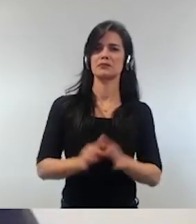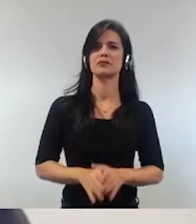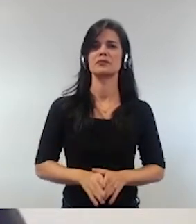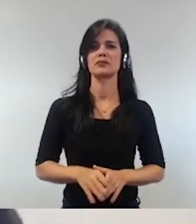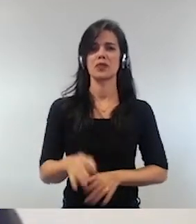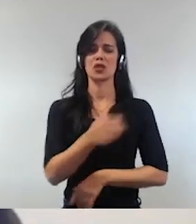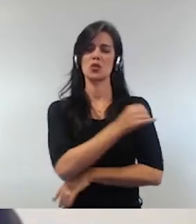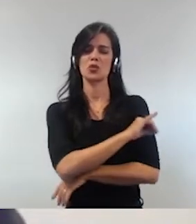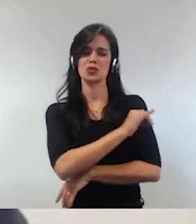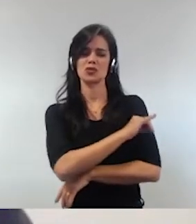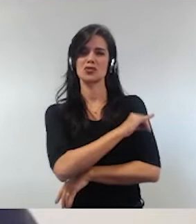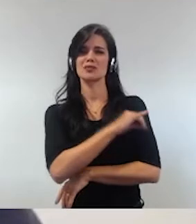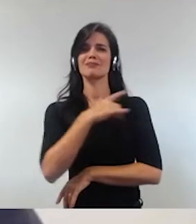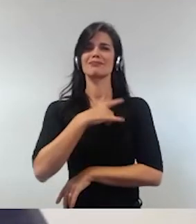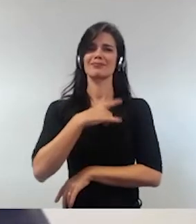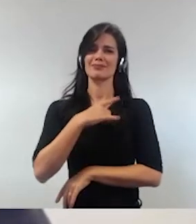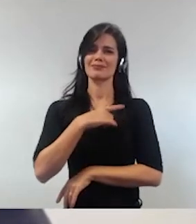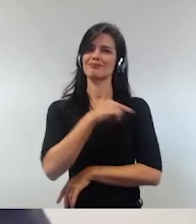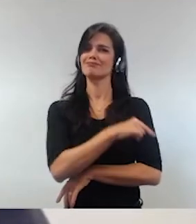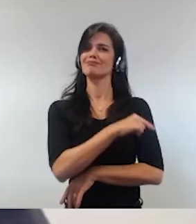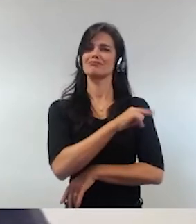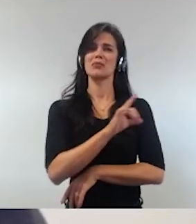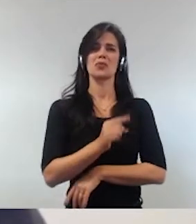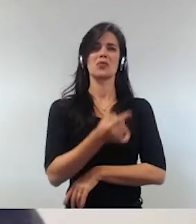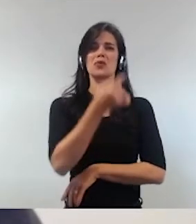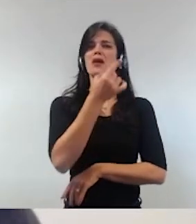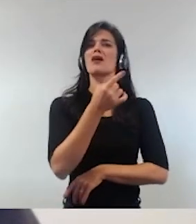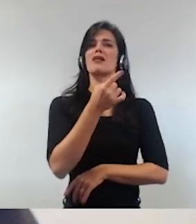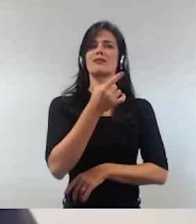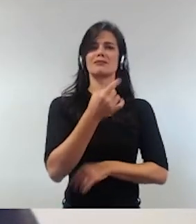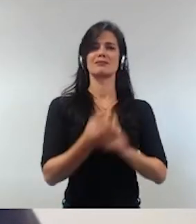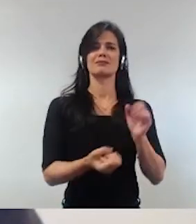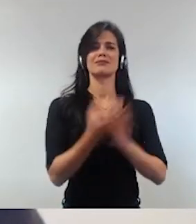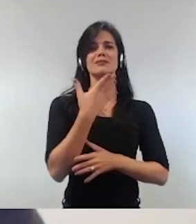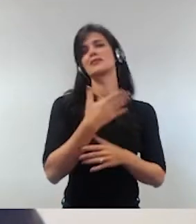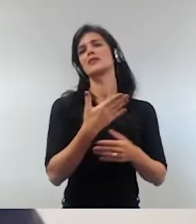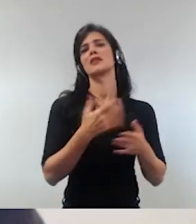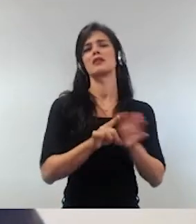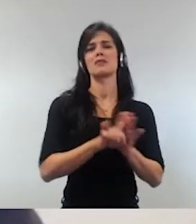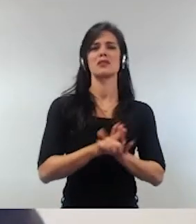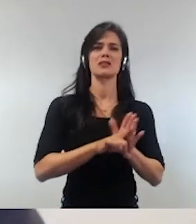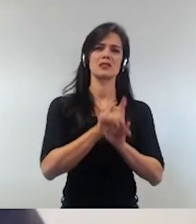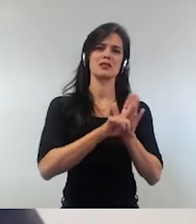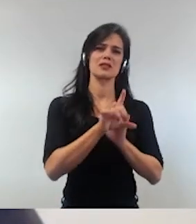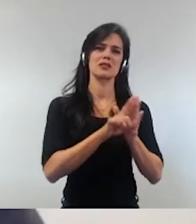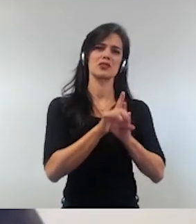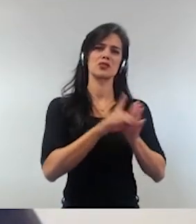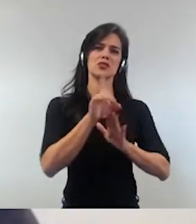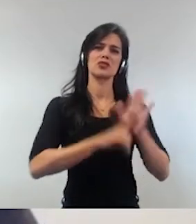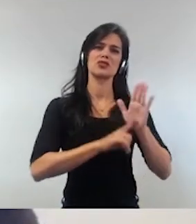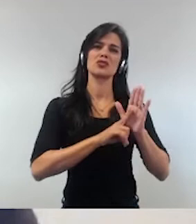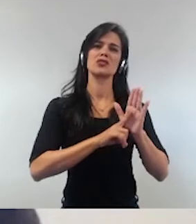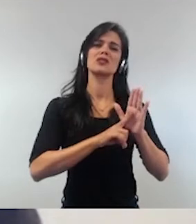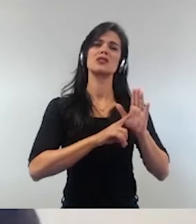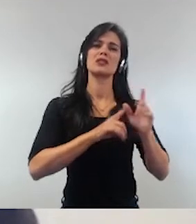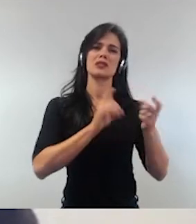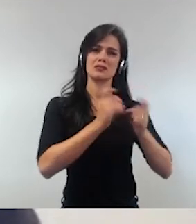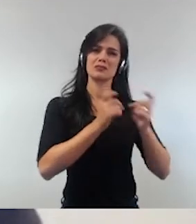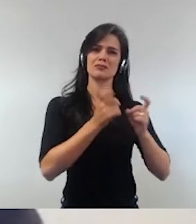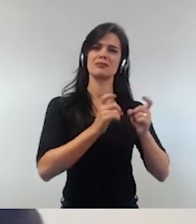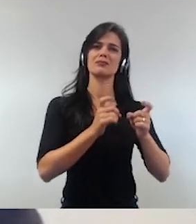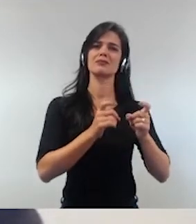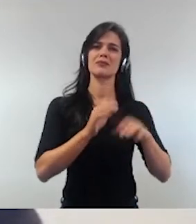Rio de Janeiro tem sido expoente em administrativistas contemporâneos, e mais ainda para o nosso